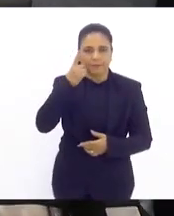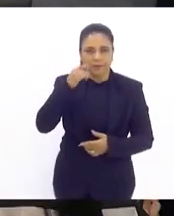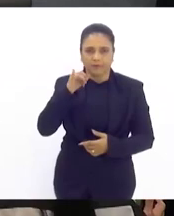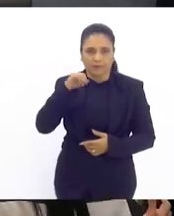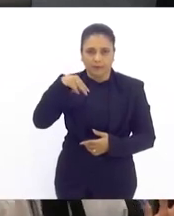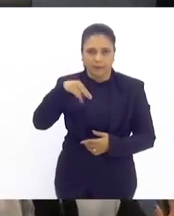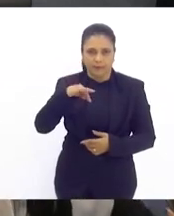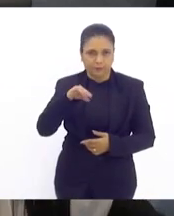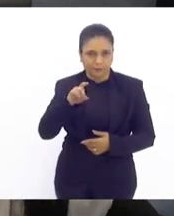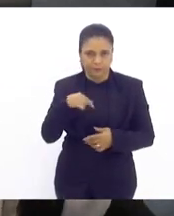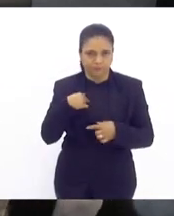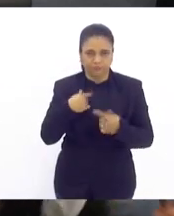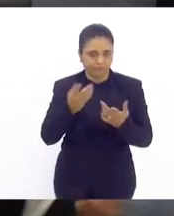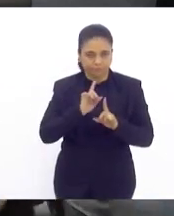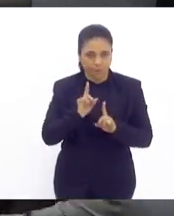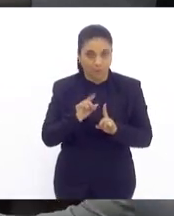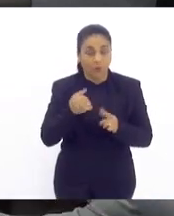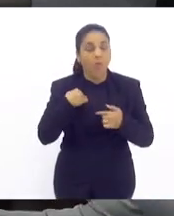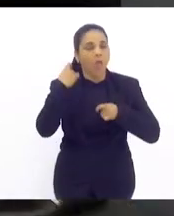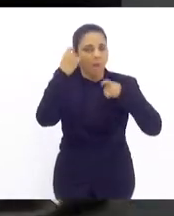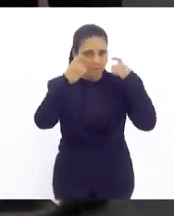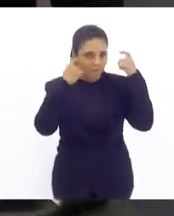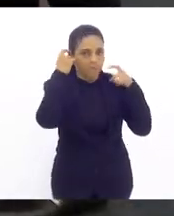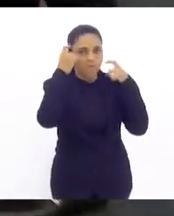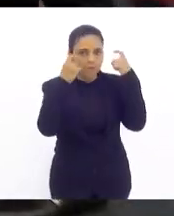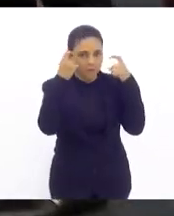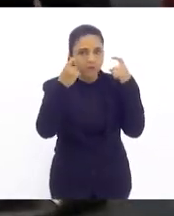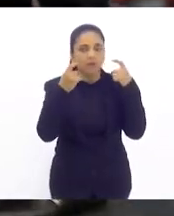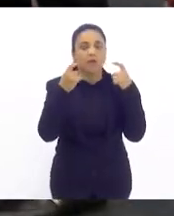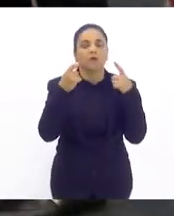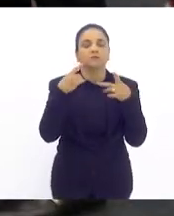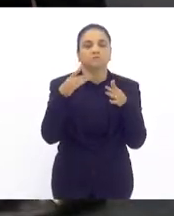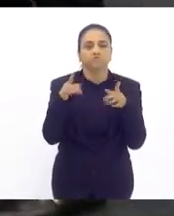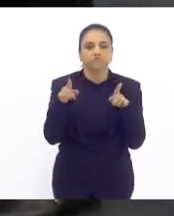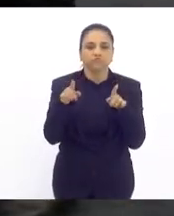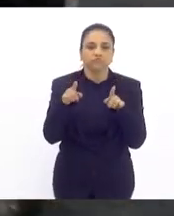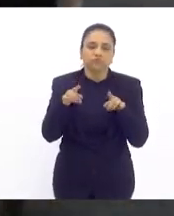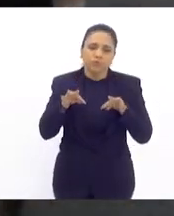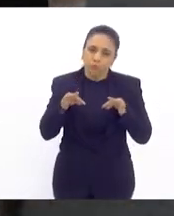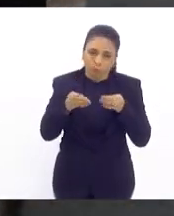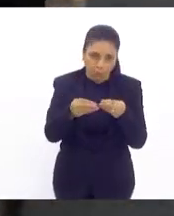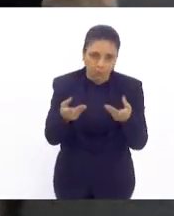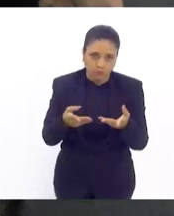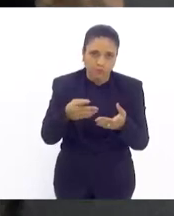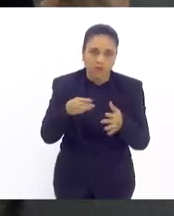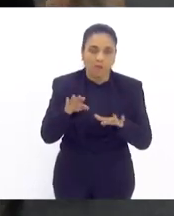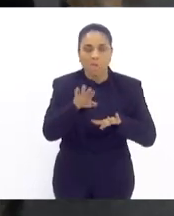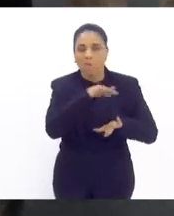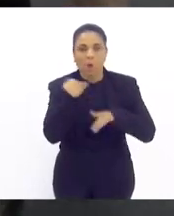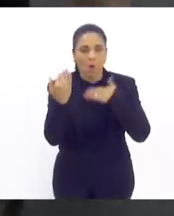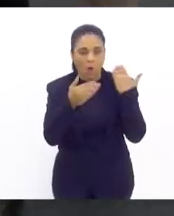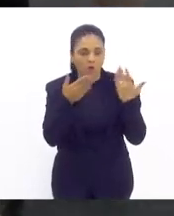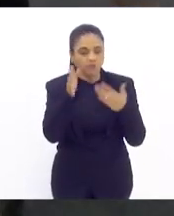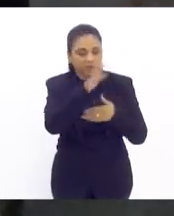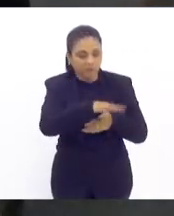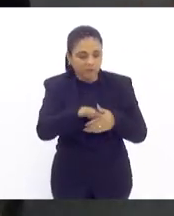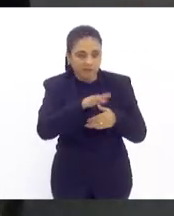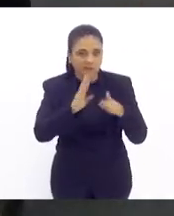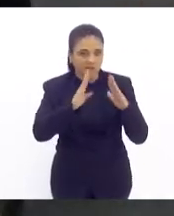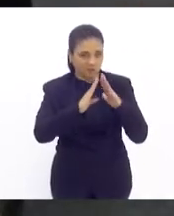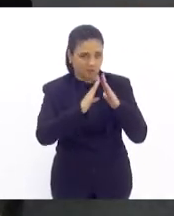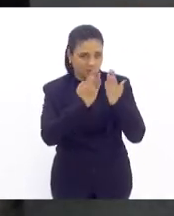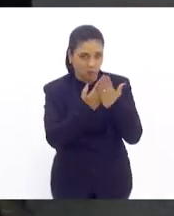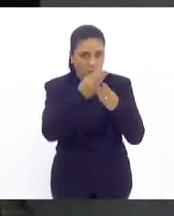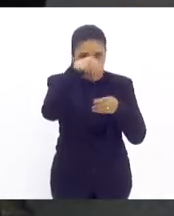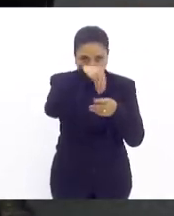mas acho que todos nós temos nos preocupado muito com essa questão da morte das crianças da morte não dos ataques nas escolas né alguns deles ocasionando